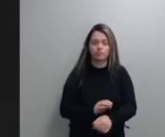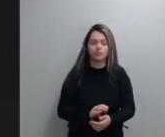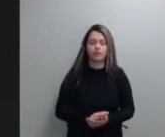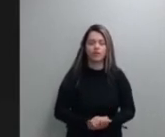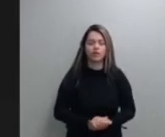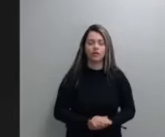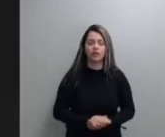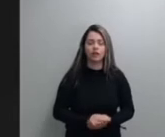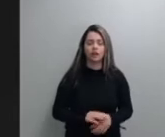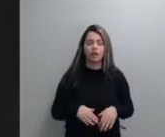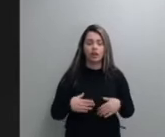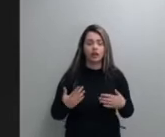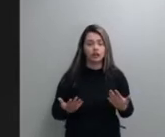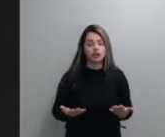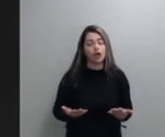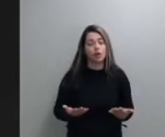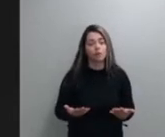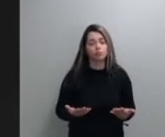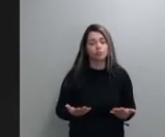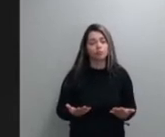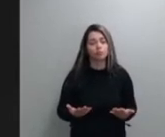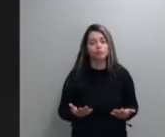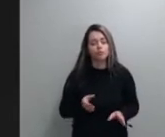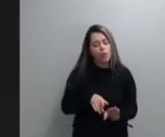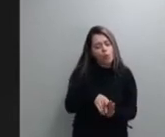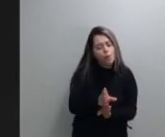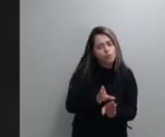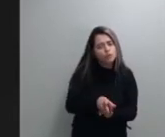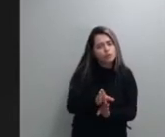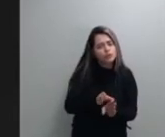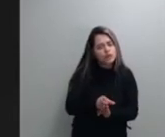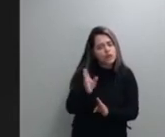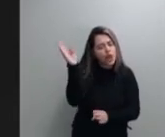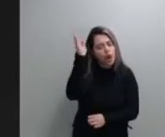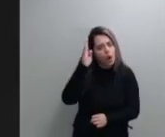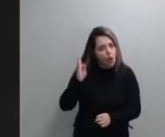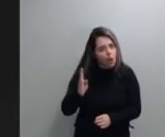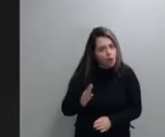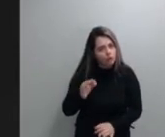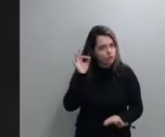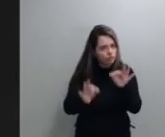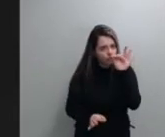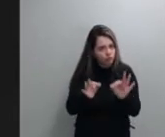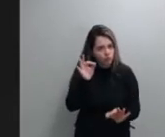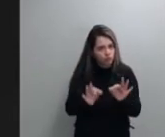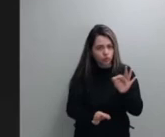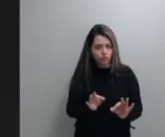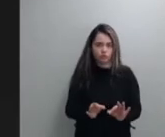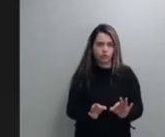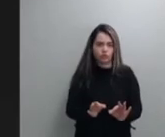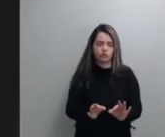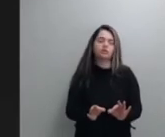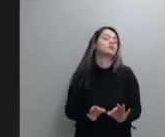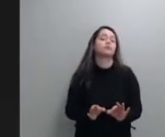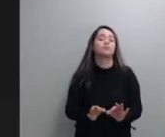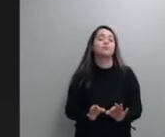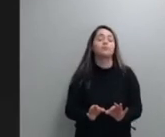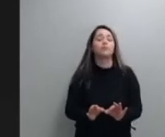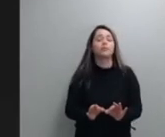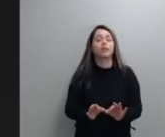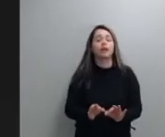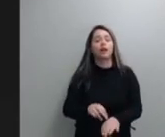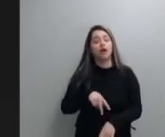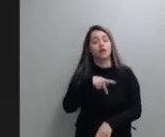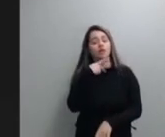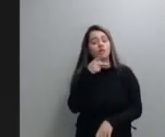Justiça, fixar esse critério, que teria a comissão do concurso autonomia para que esse critério fosse fixado